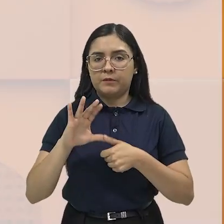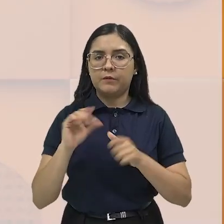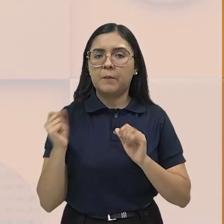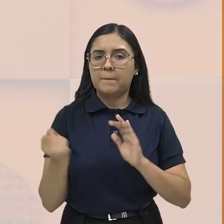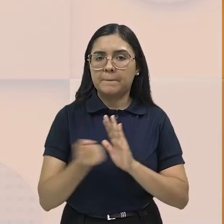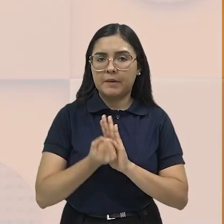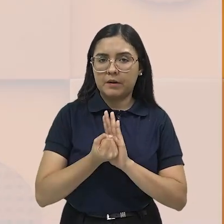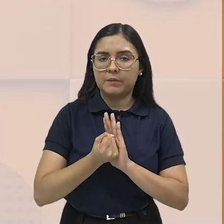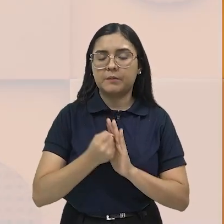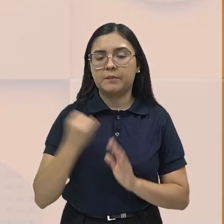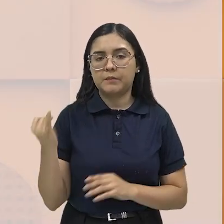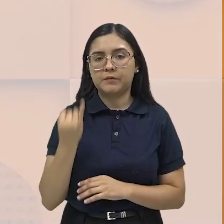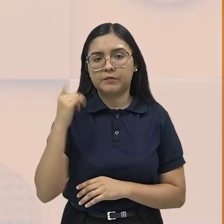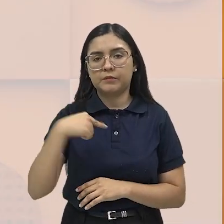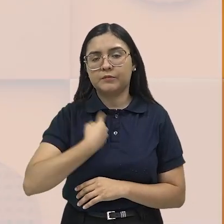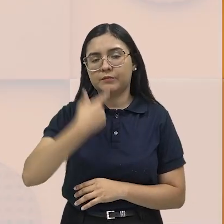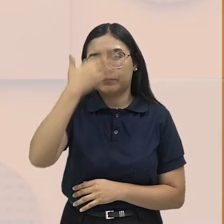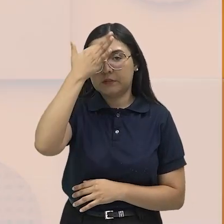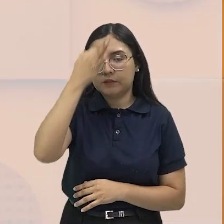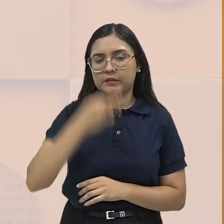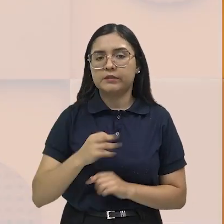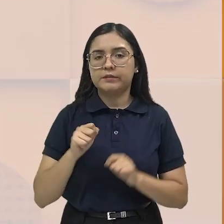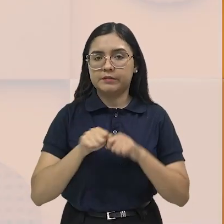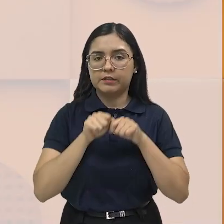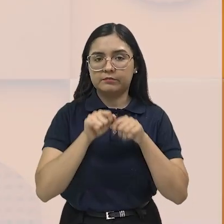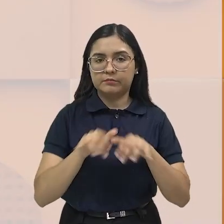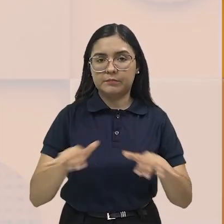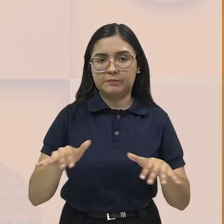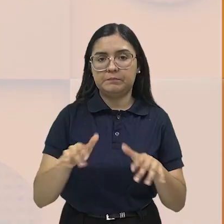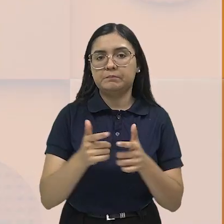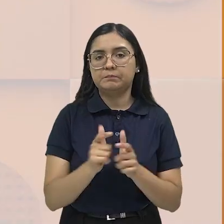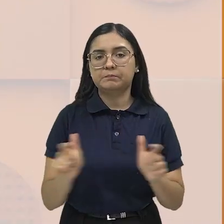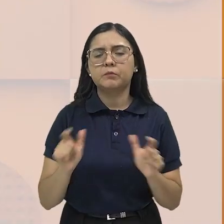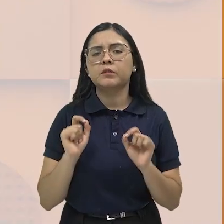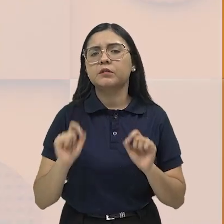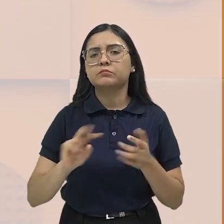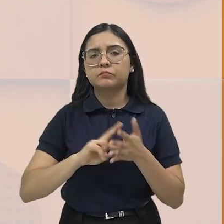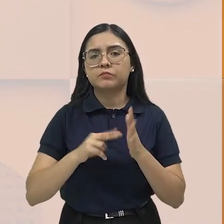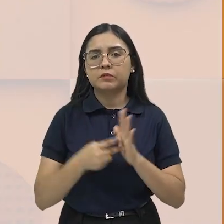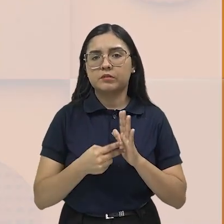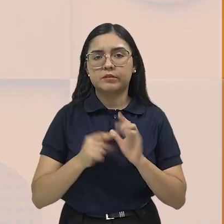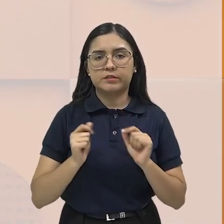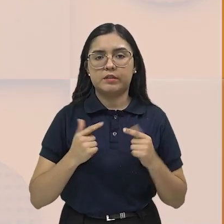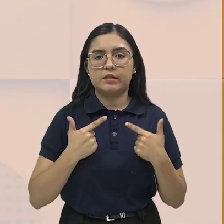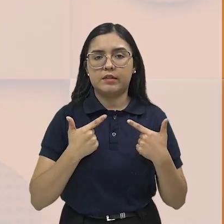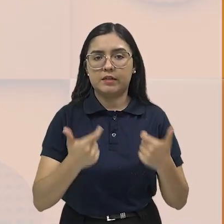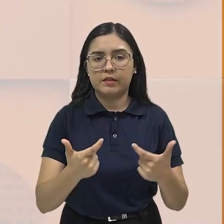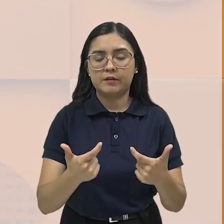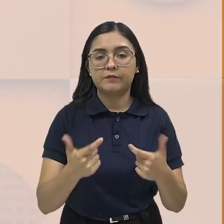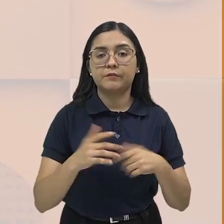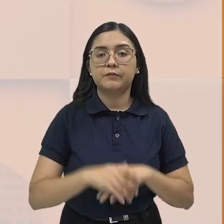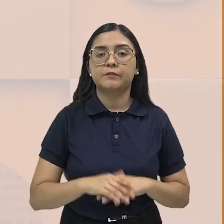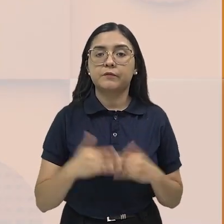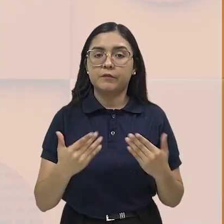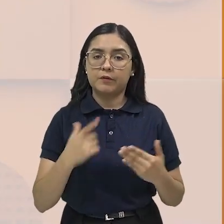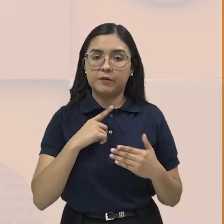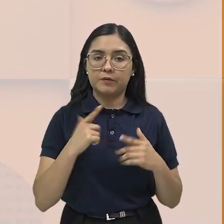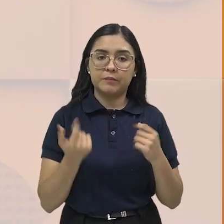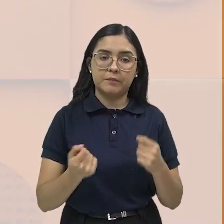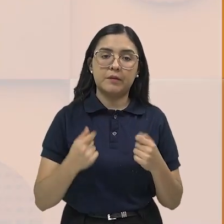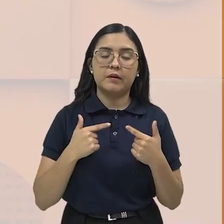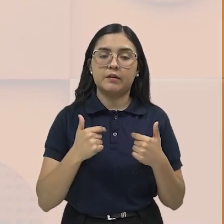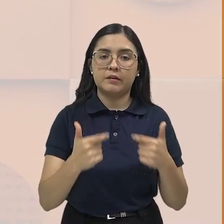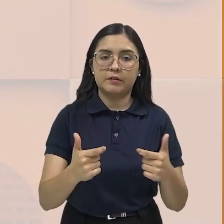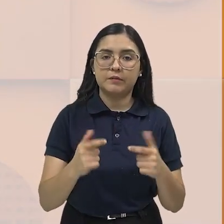gente entender essa expansão para o oeste. E o que foi essa guerra, professor? Foi uma guerra entre os estados do